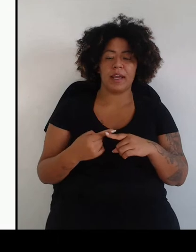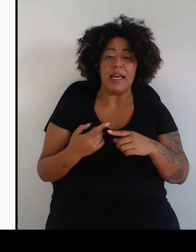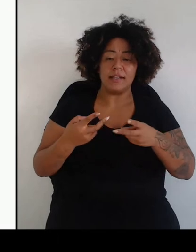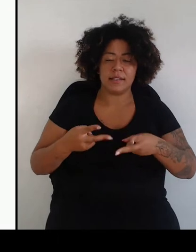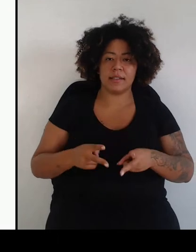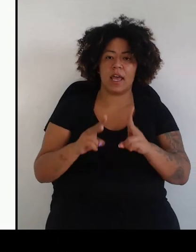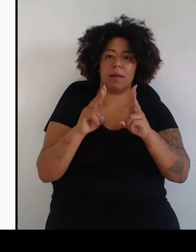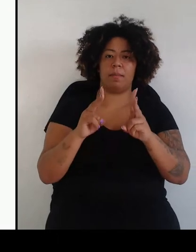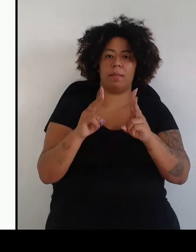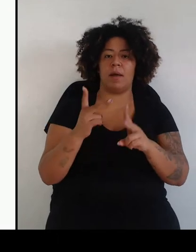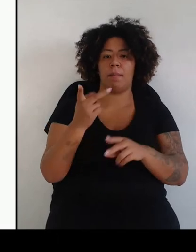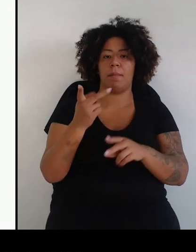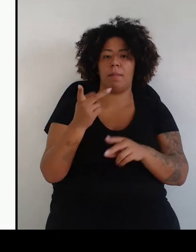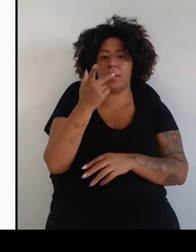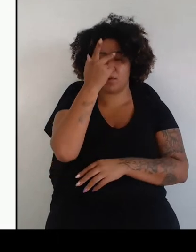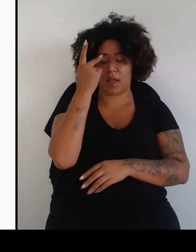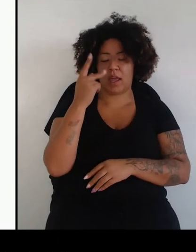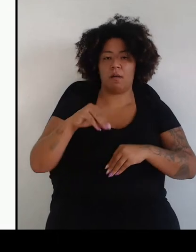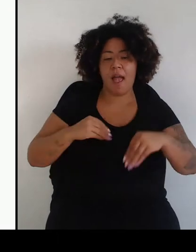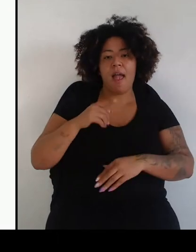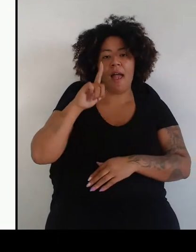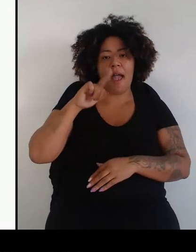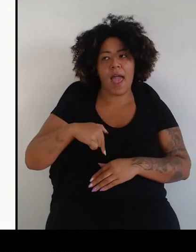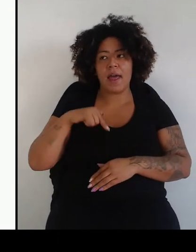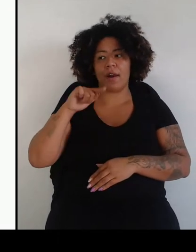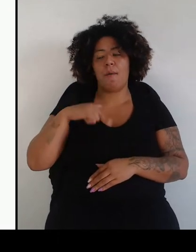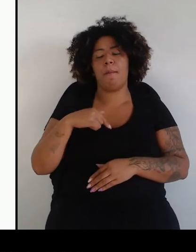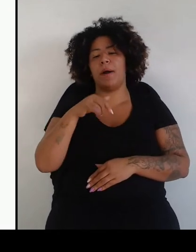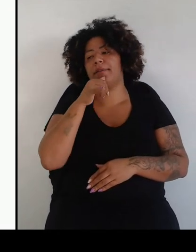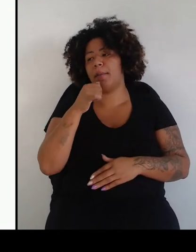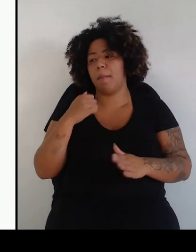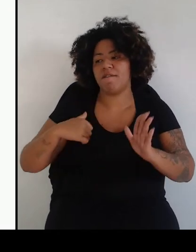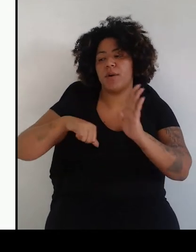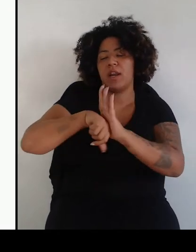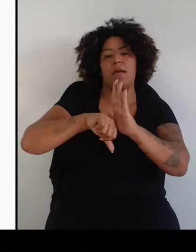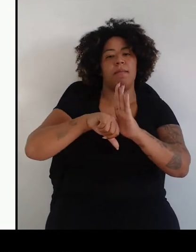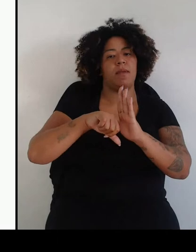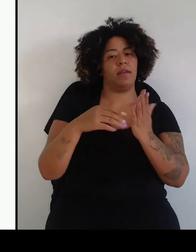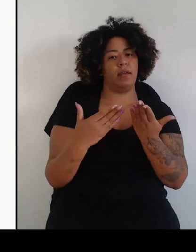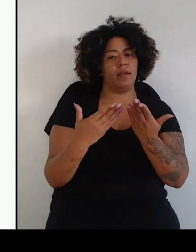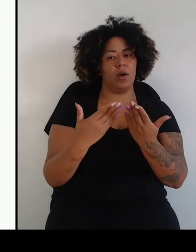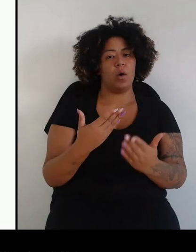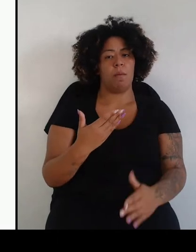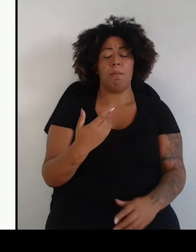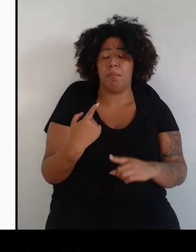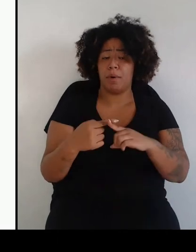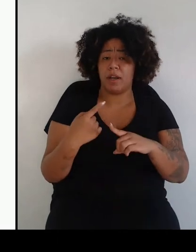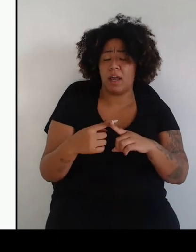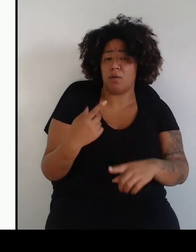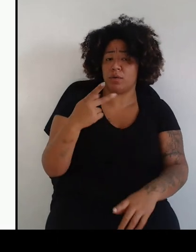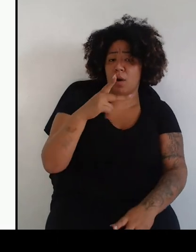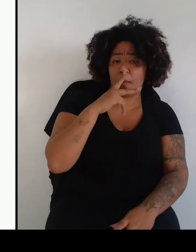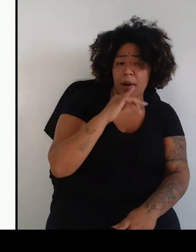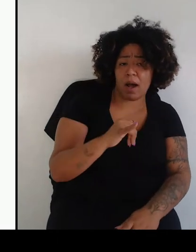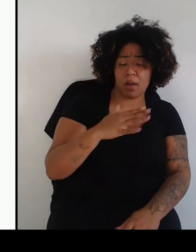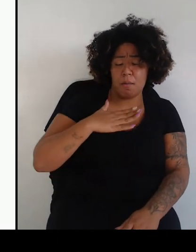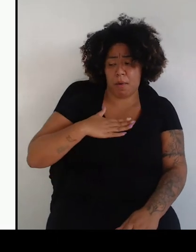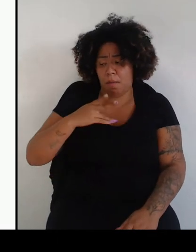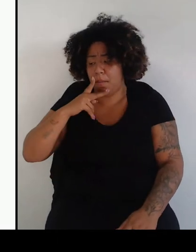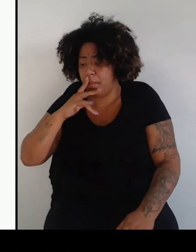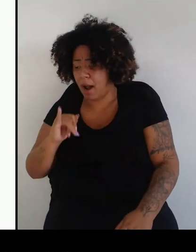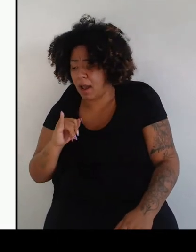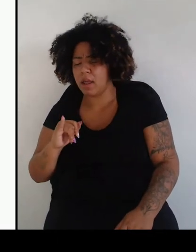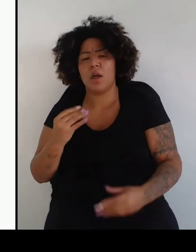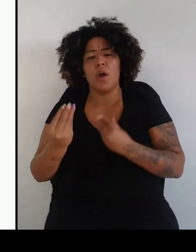figura do pai o pai de todos o seu o meu não o pai real mas a imagem ou a força por detrás dele